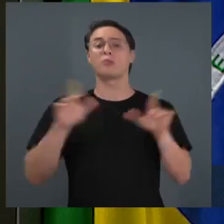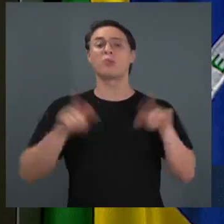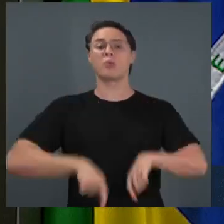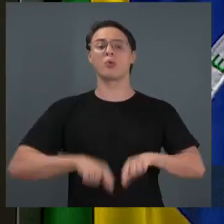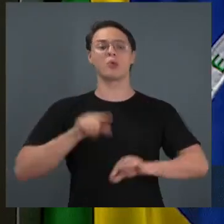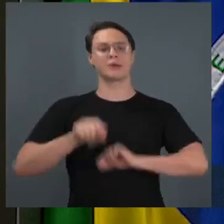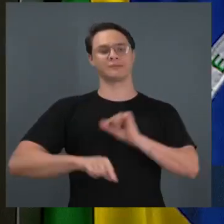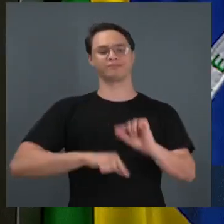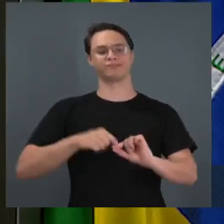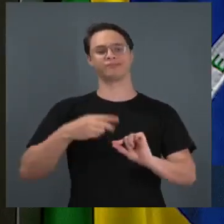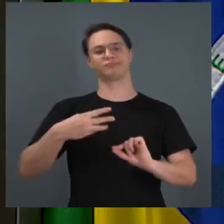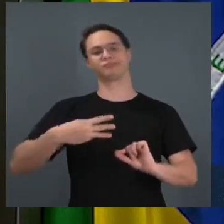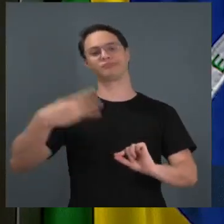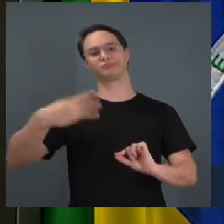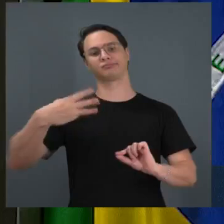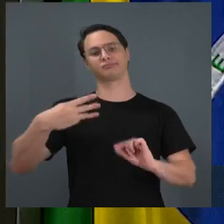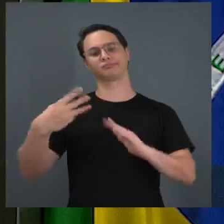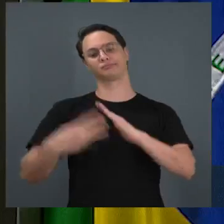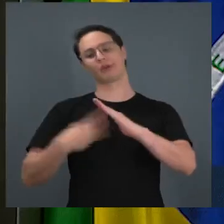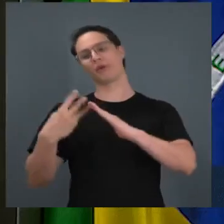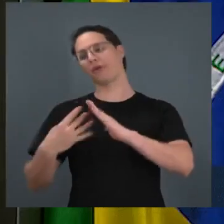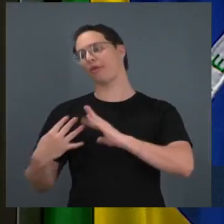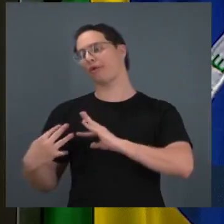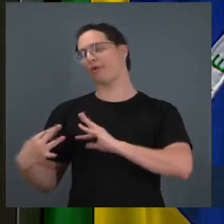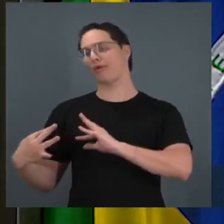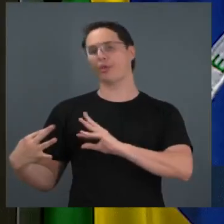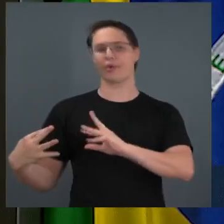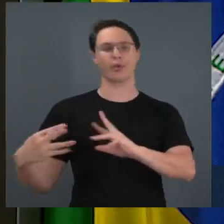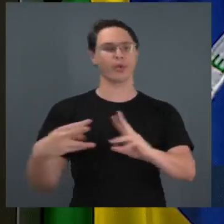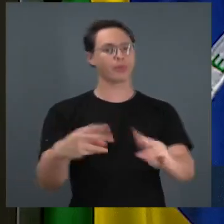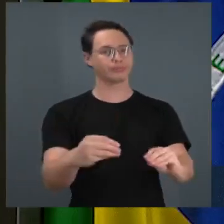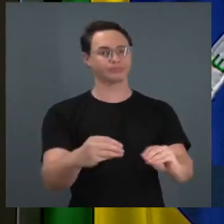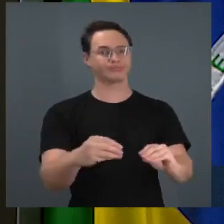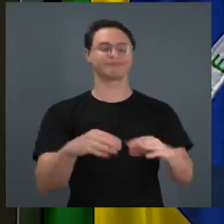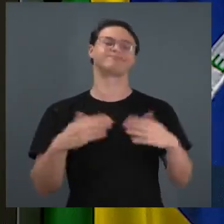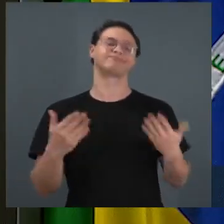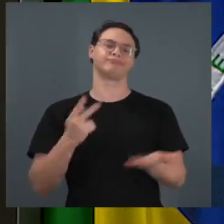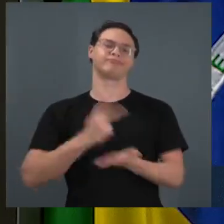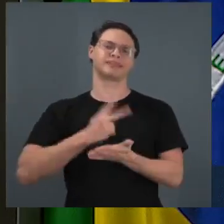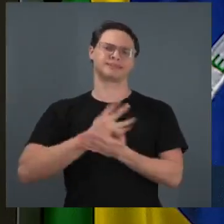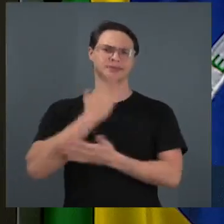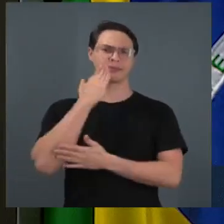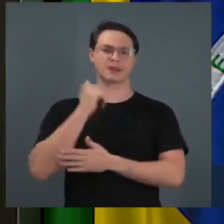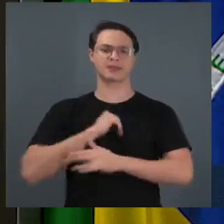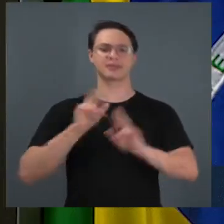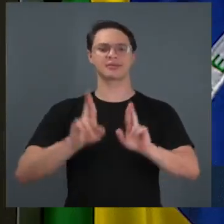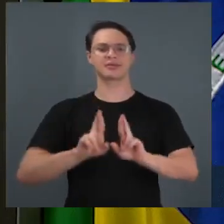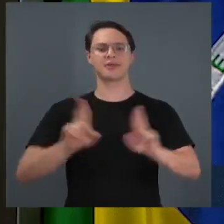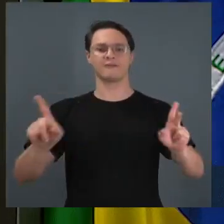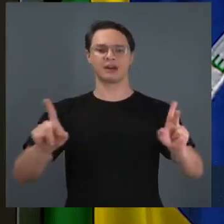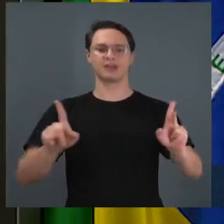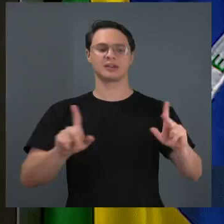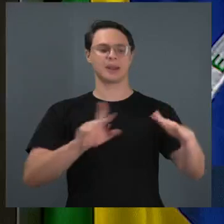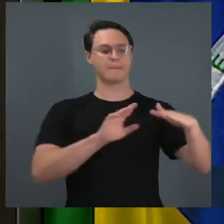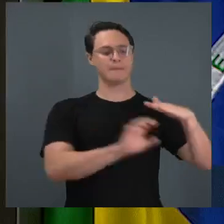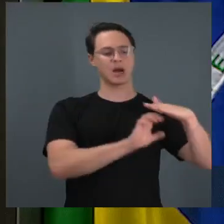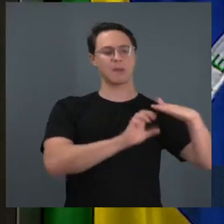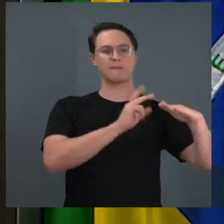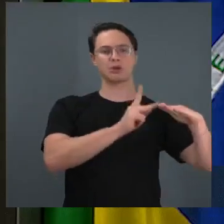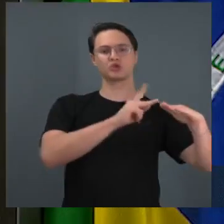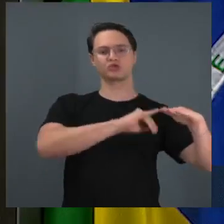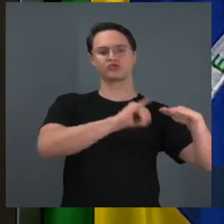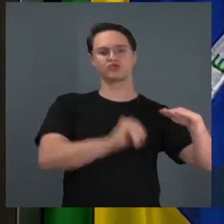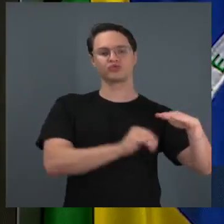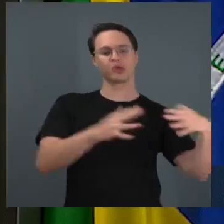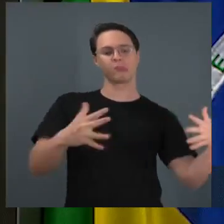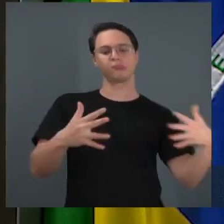da terceirização de tudo, sem limite. Apesar das diferenças, a pejotização é frequentemente